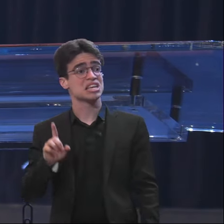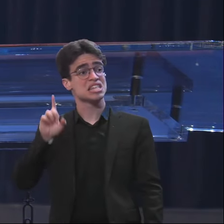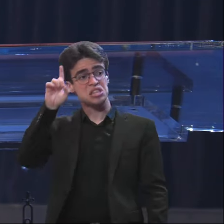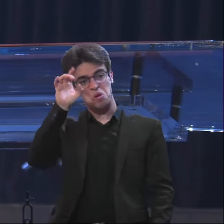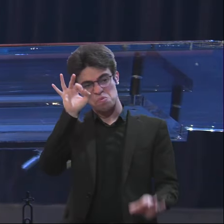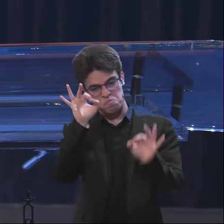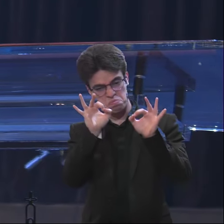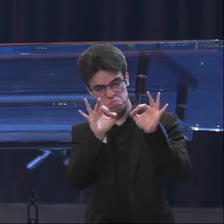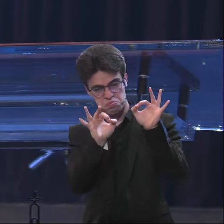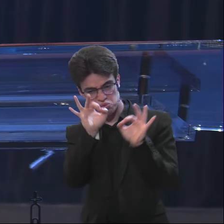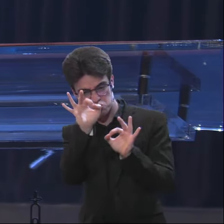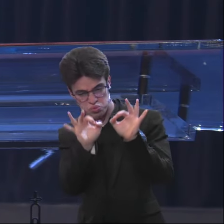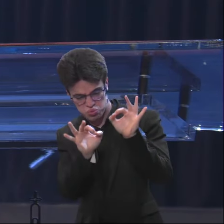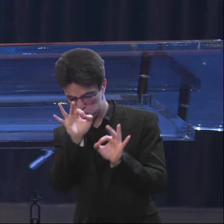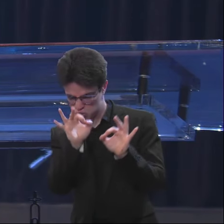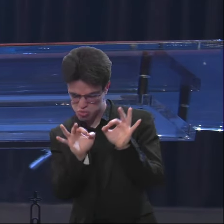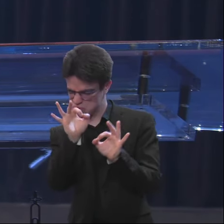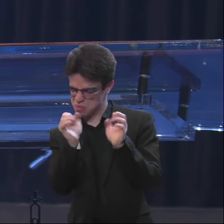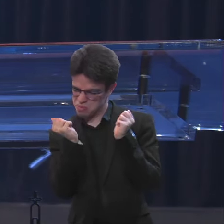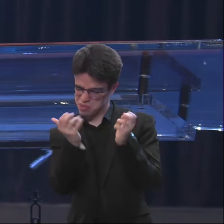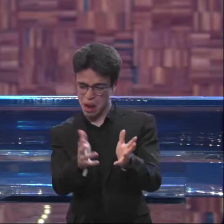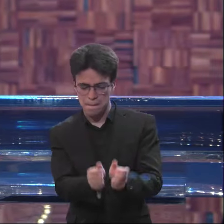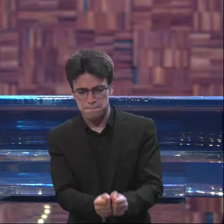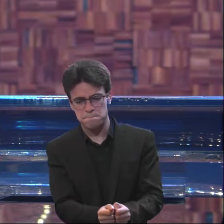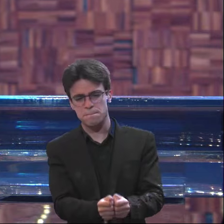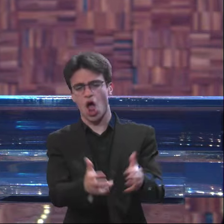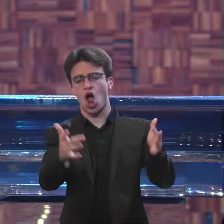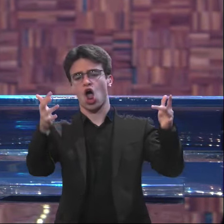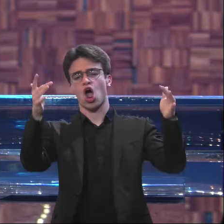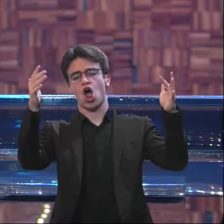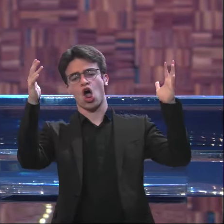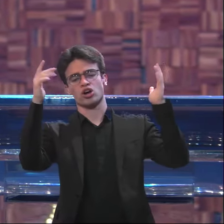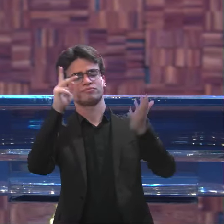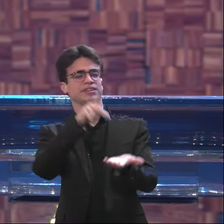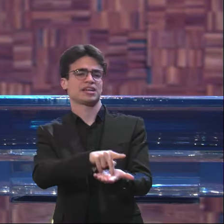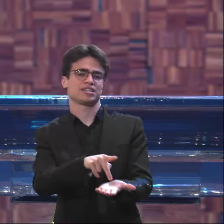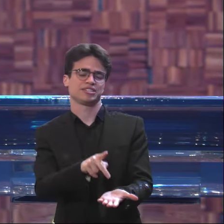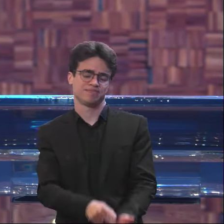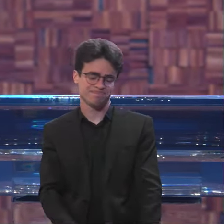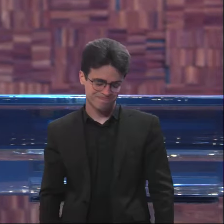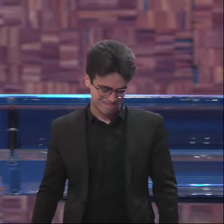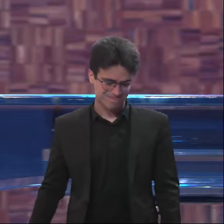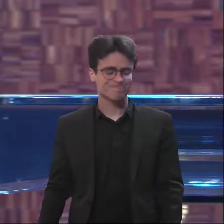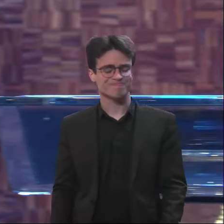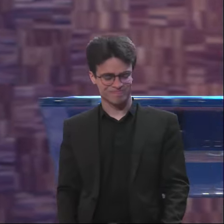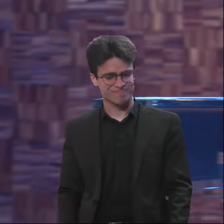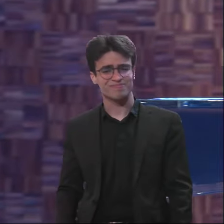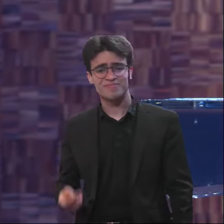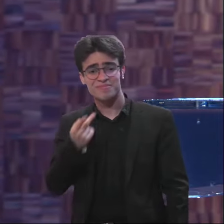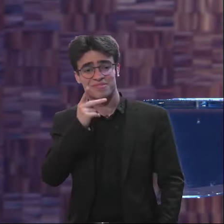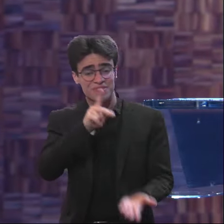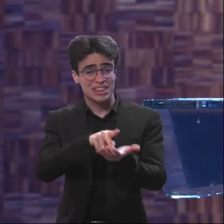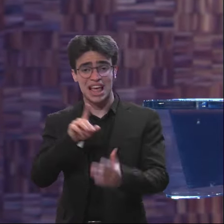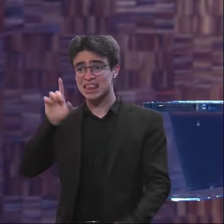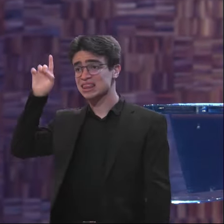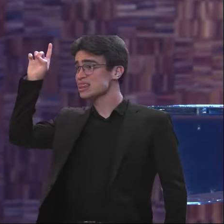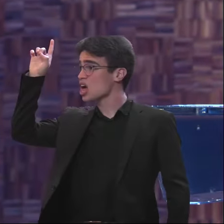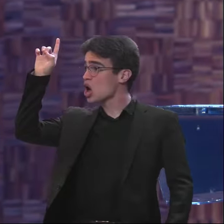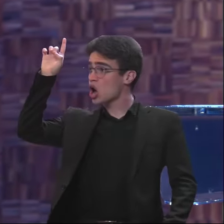sua vida. Eu creio, se o Senhor aparecer para